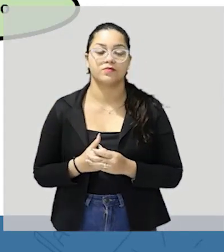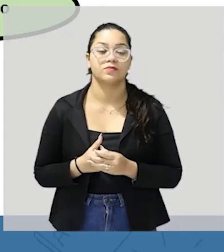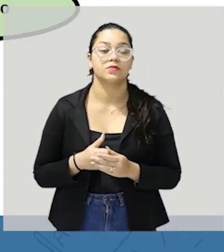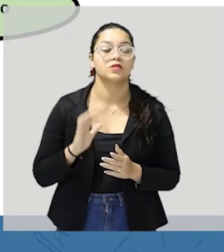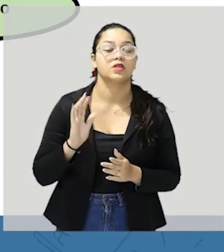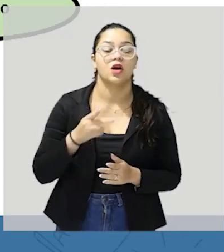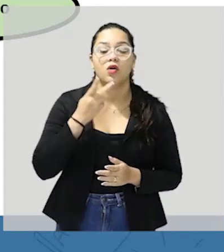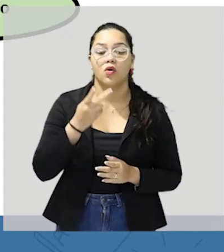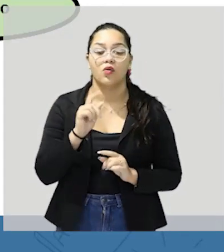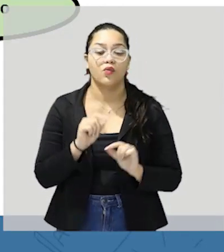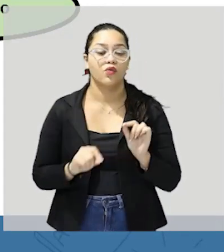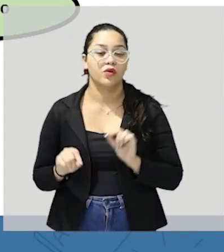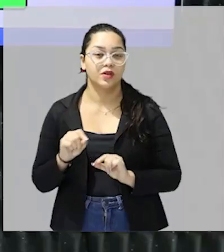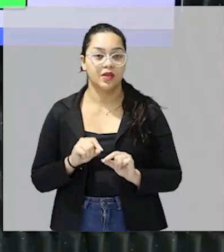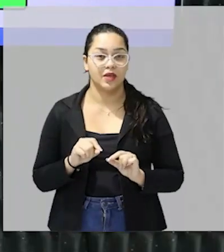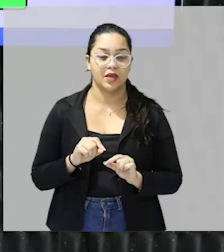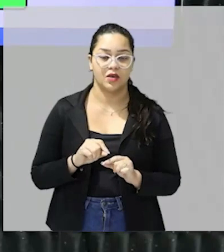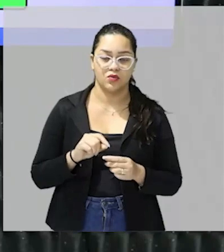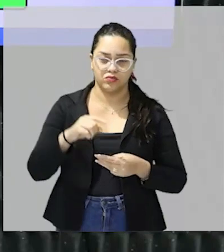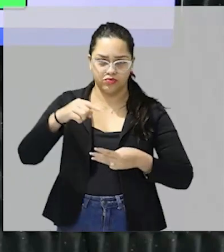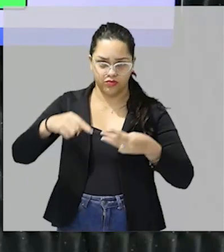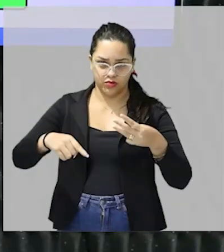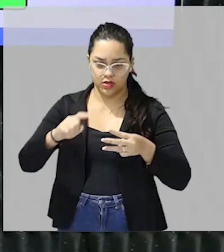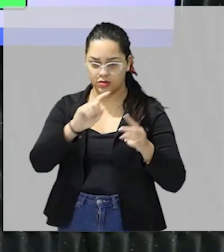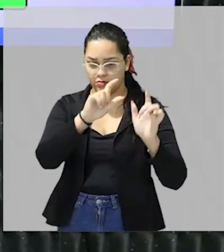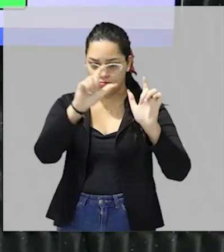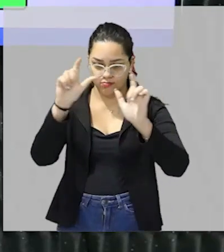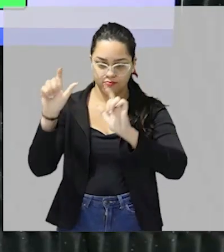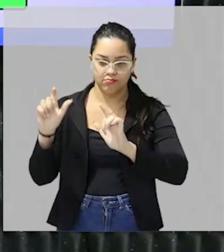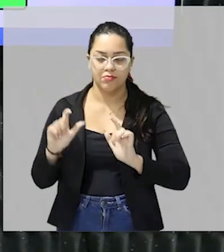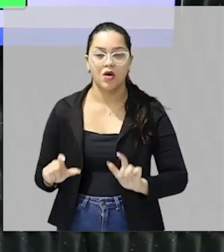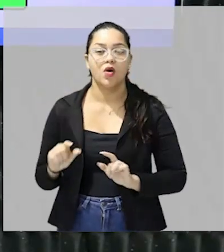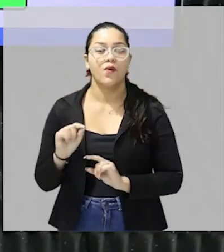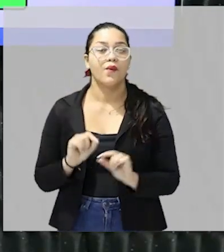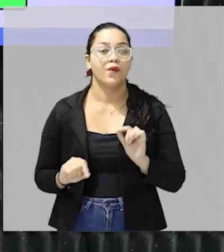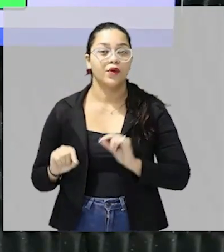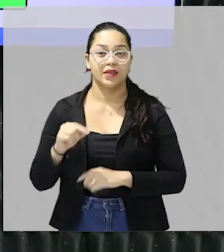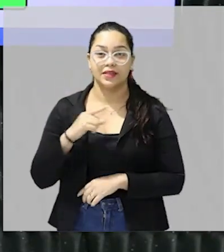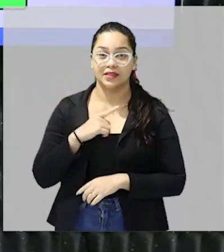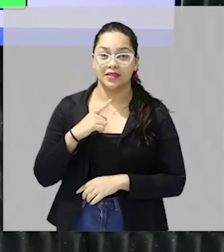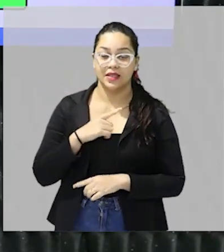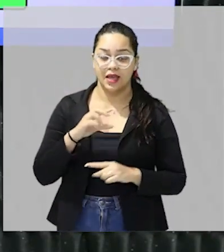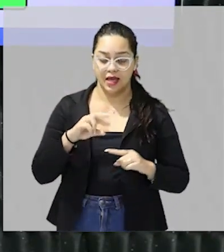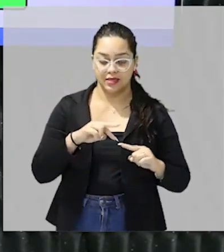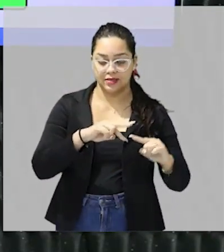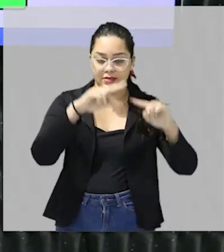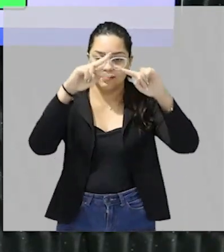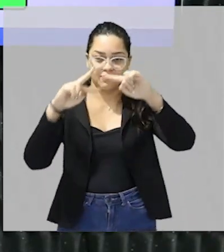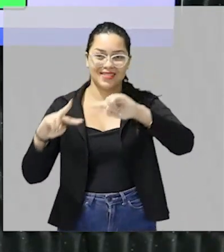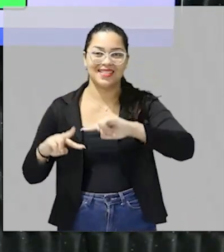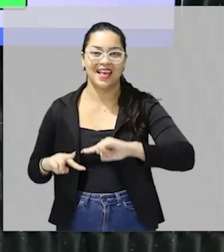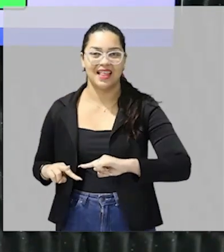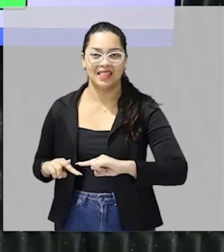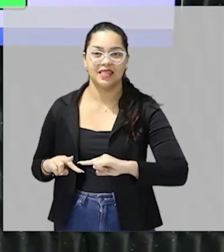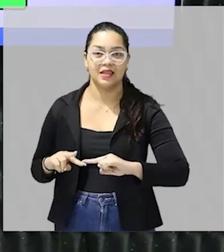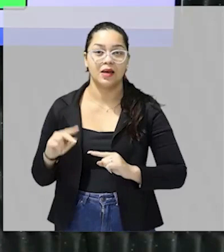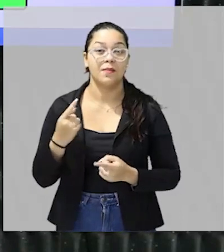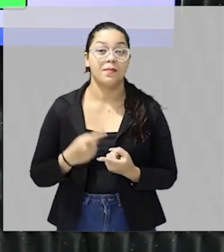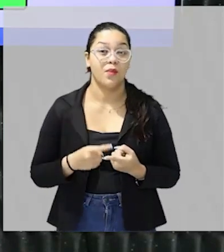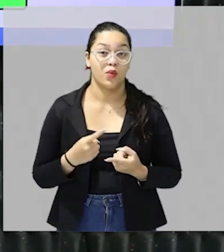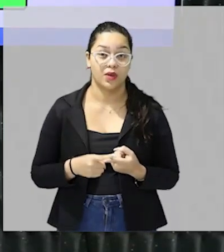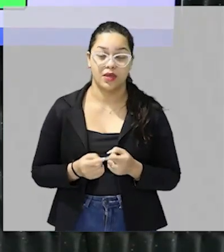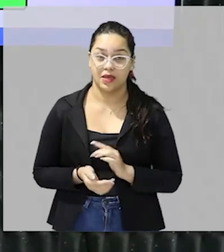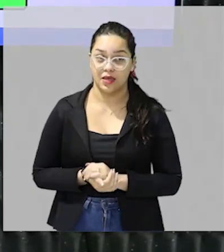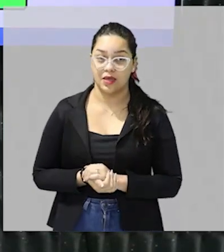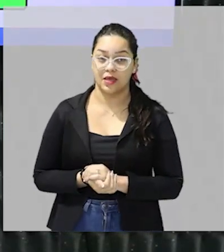aqui, ó, a avaliação, o planejamento e a periodização, e existem as setinhas aqui no meio, ó. Porque isso